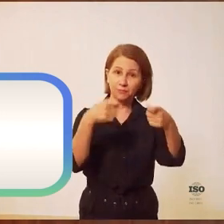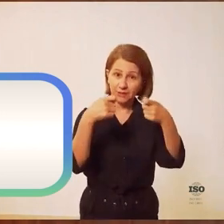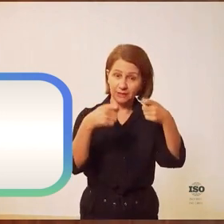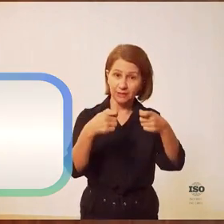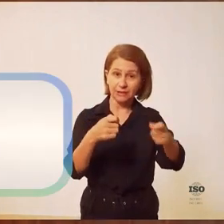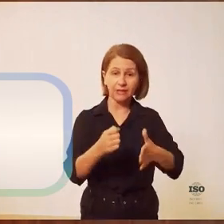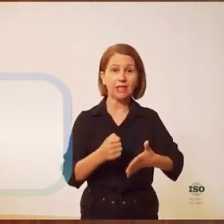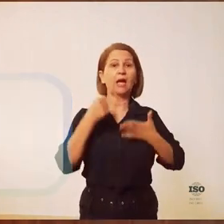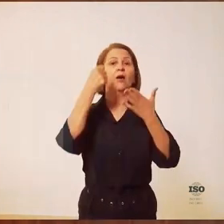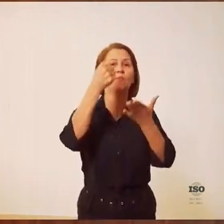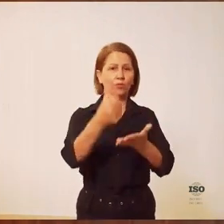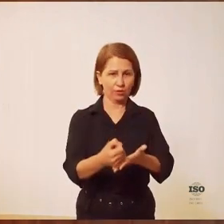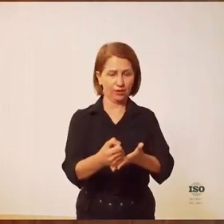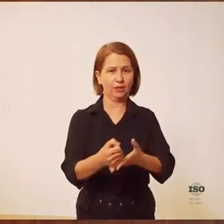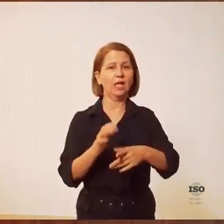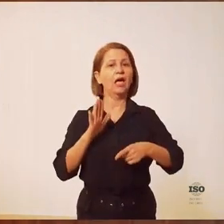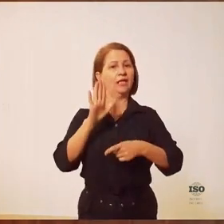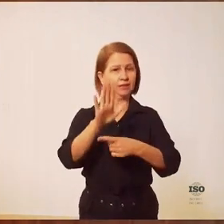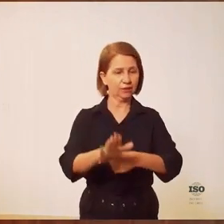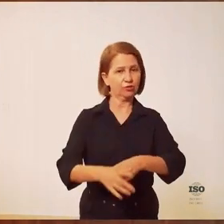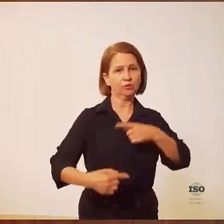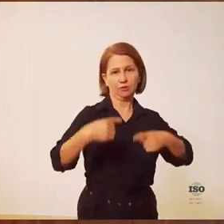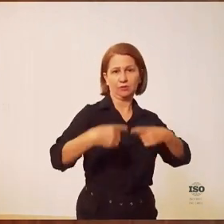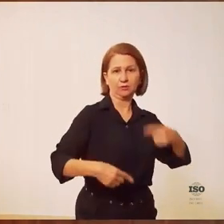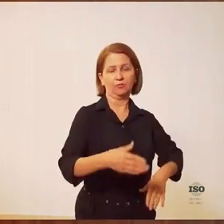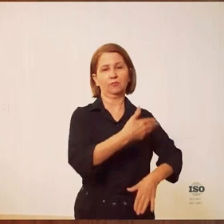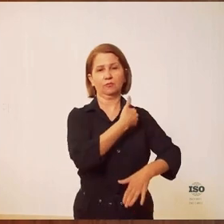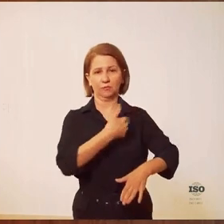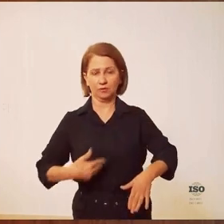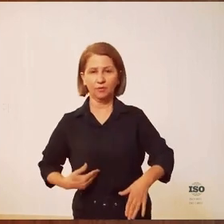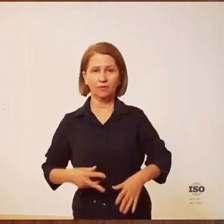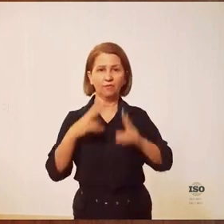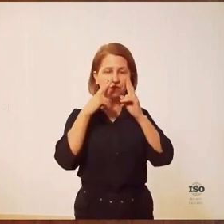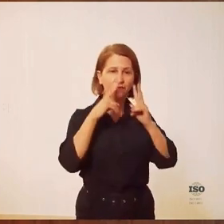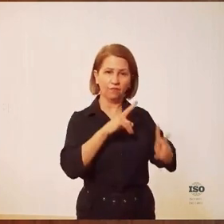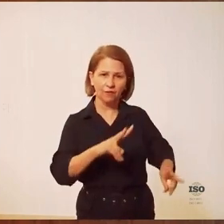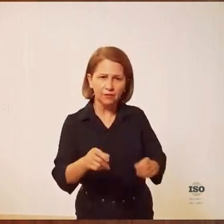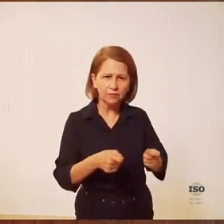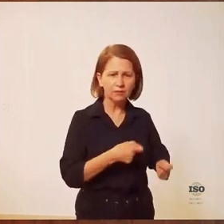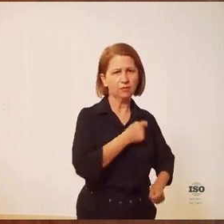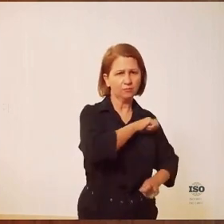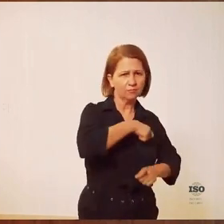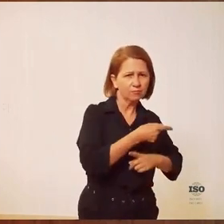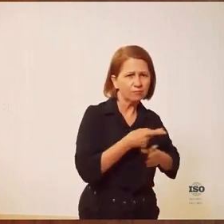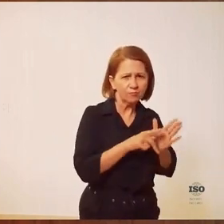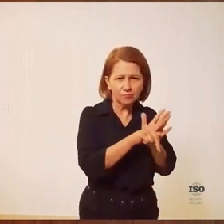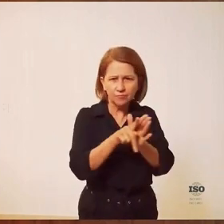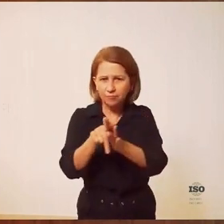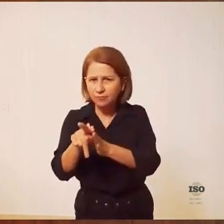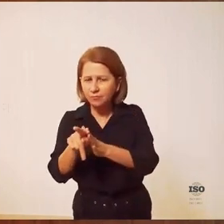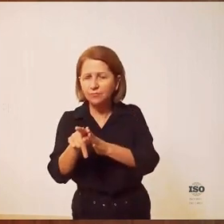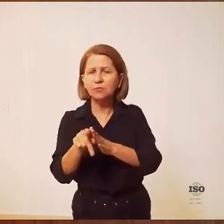atuação no que toca ao exercício de suas competências constitucionais, visando a acompanhar, fiscalizar, avaliar